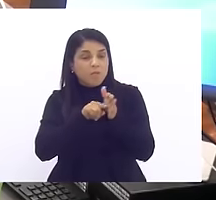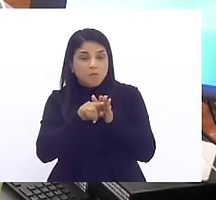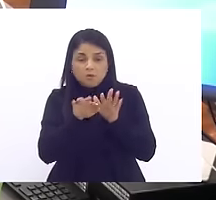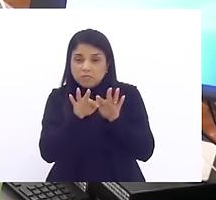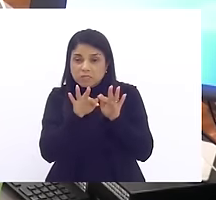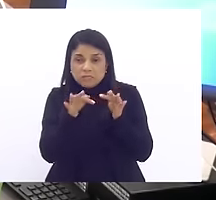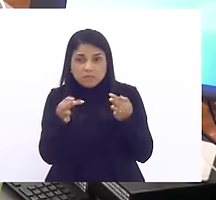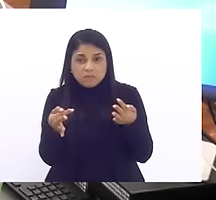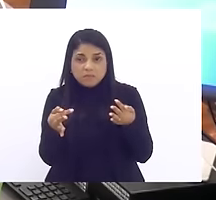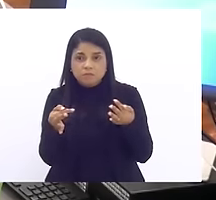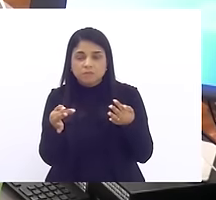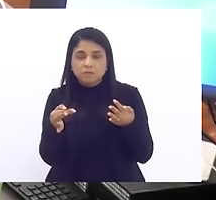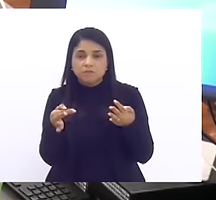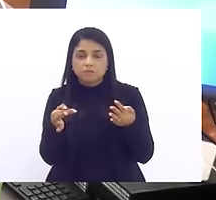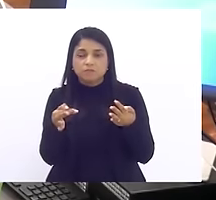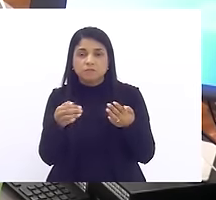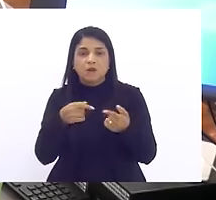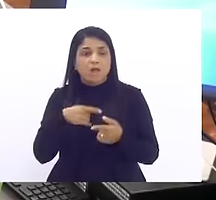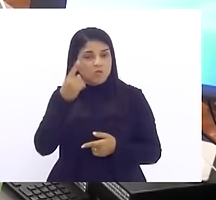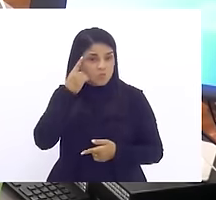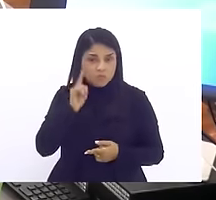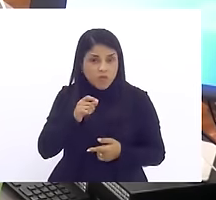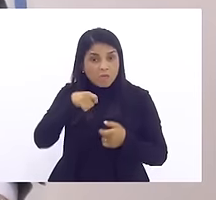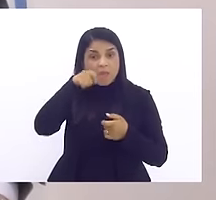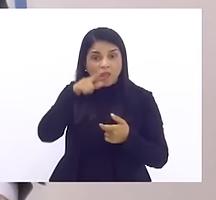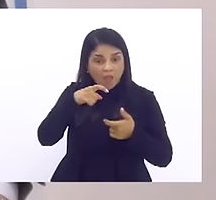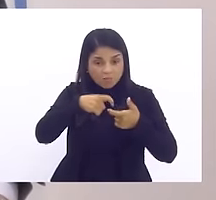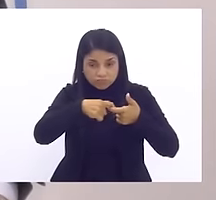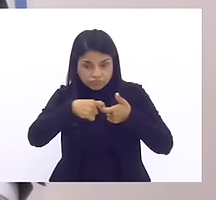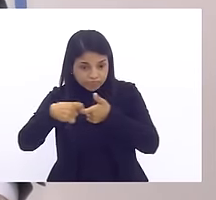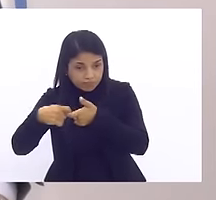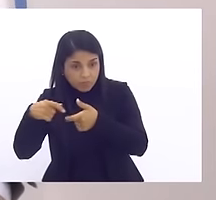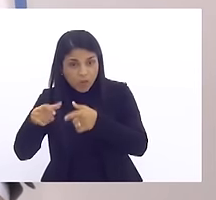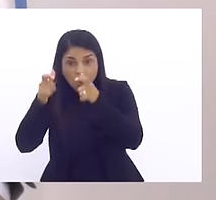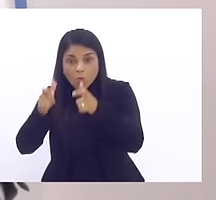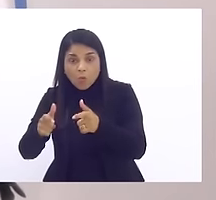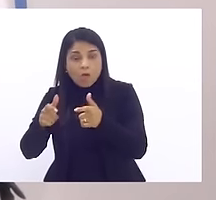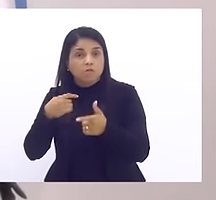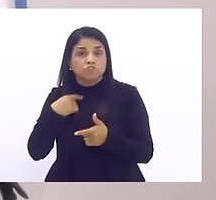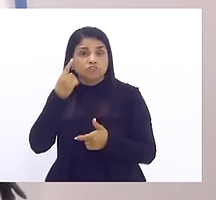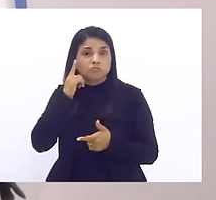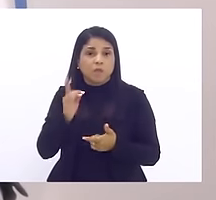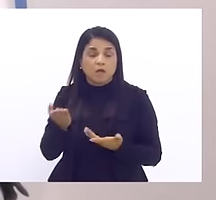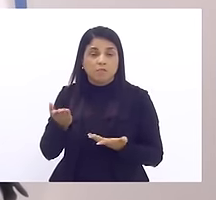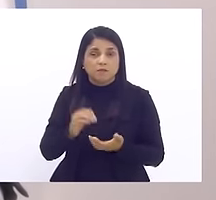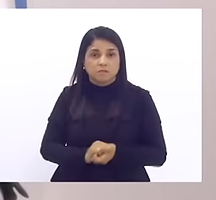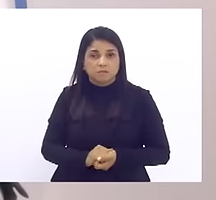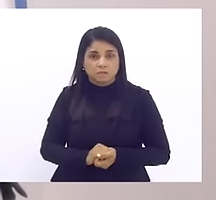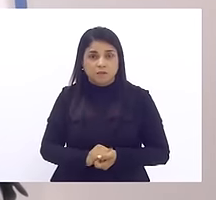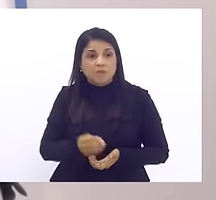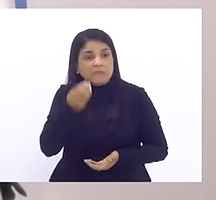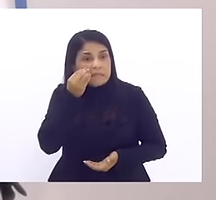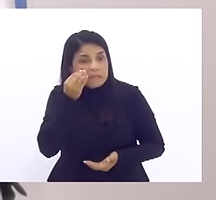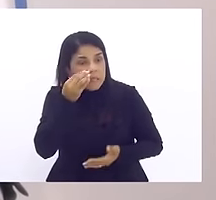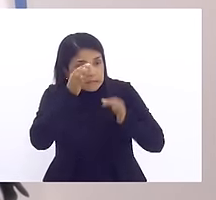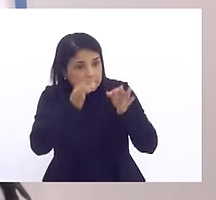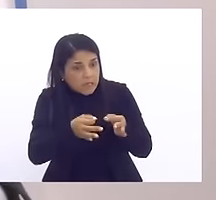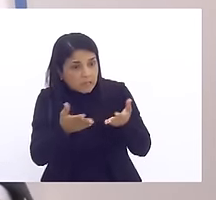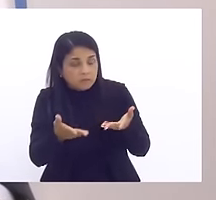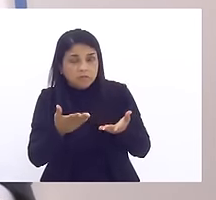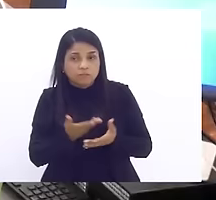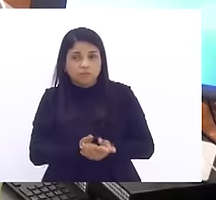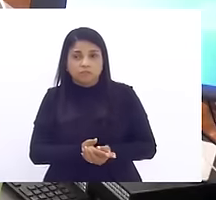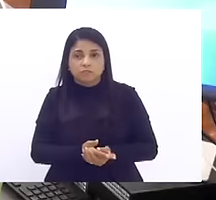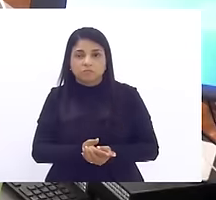ela não sabia quem é que determina para onde vai é só Presidente é só pra gente tentar acertar Presidente não é possível que não saiba